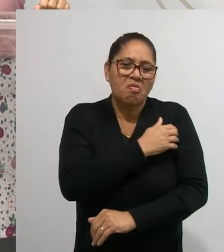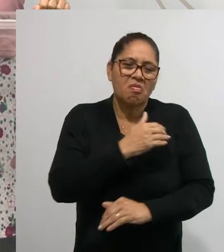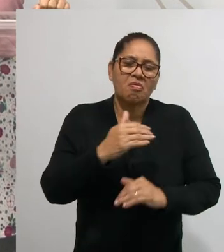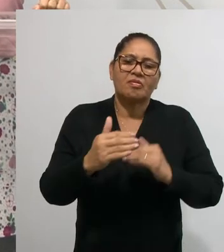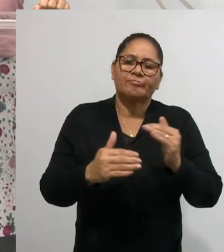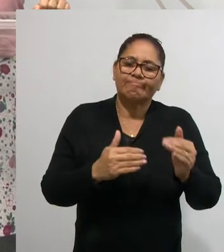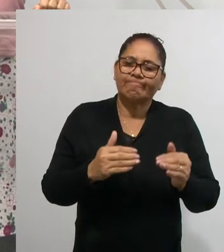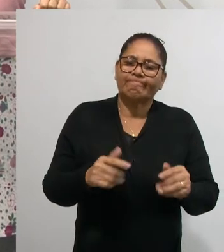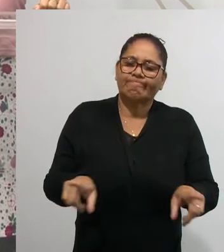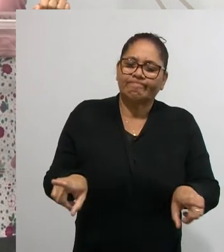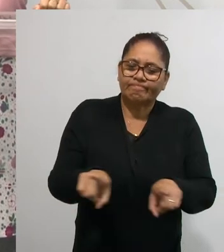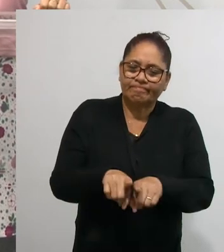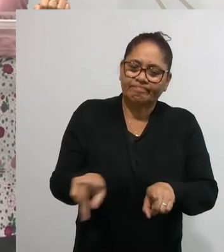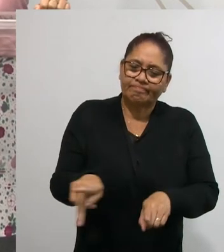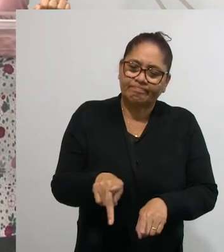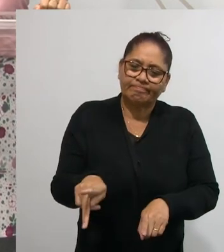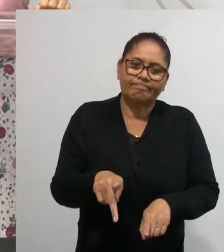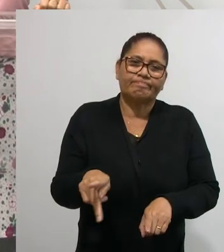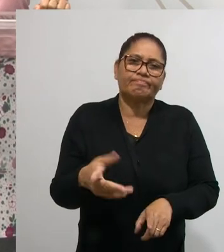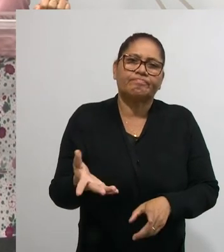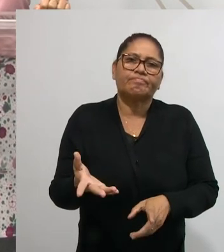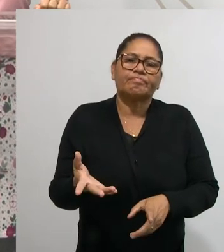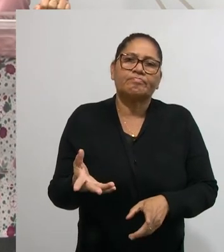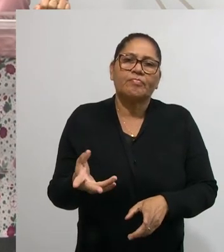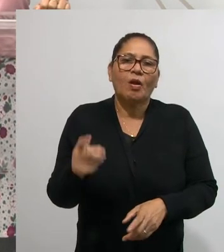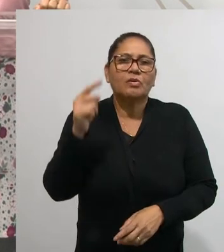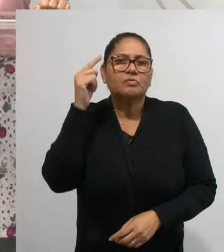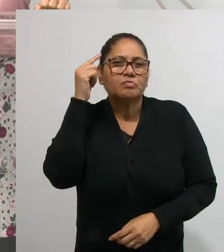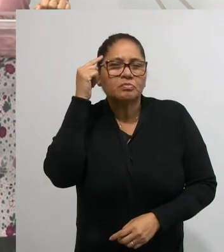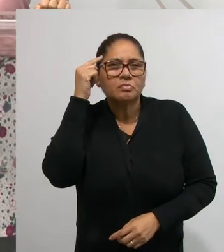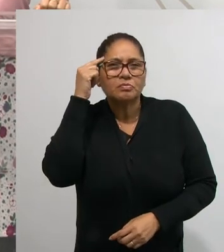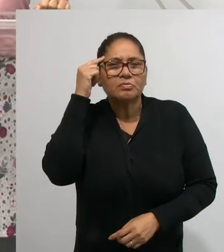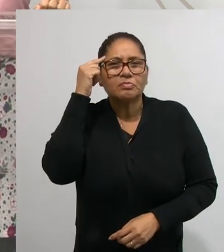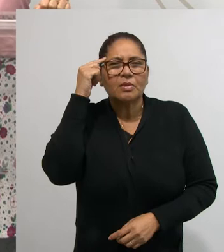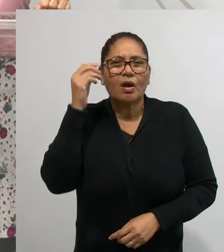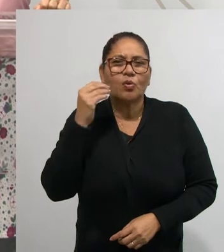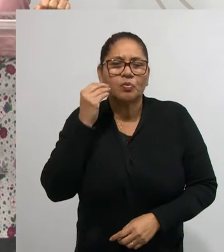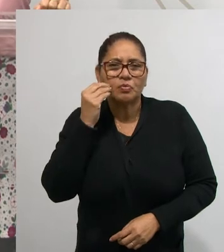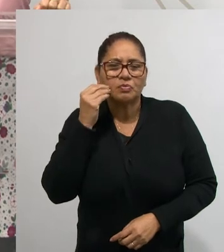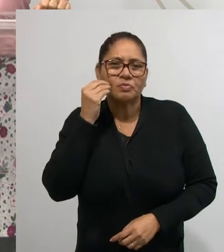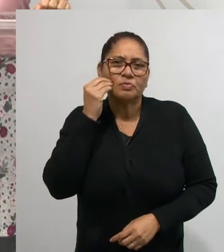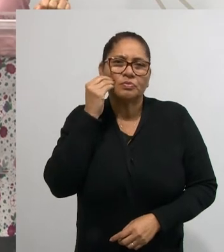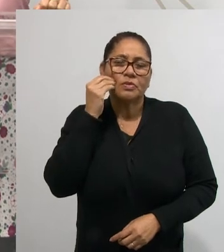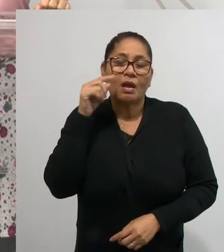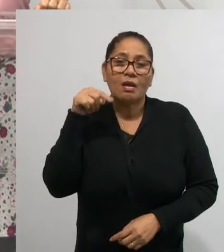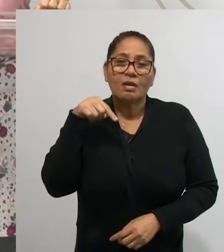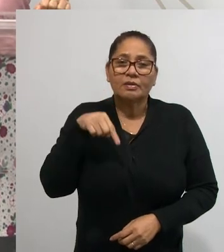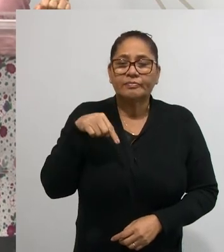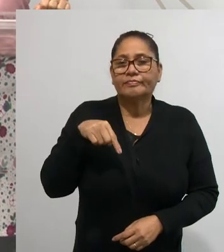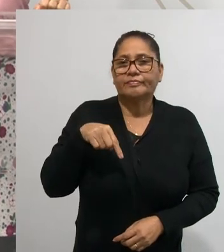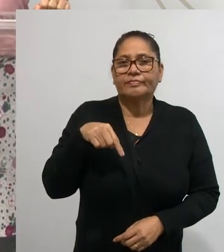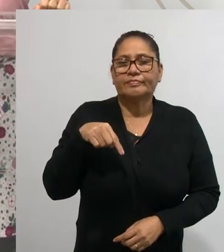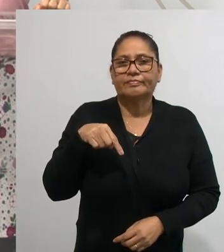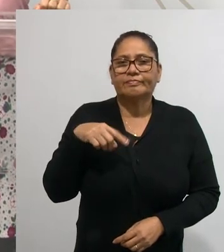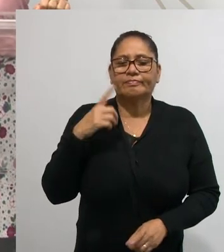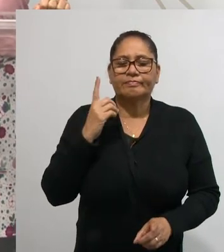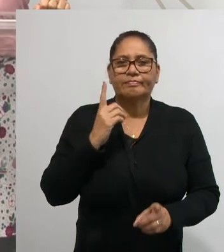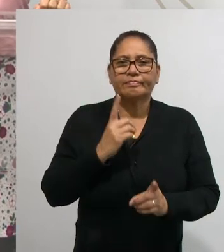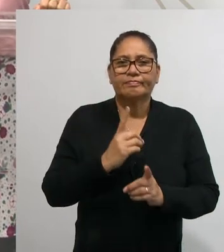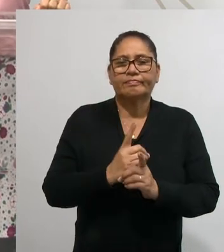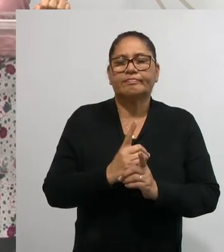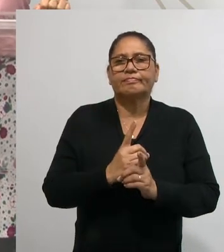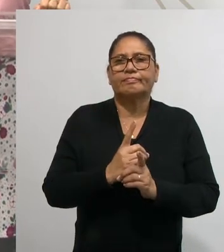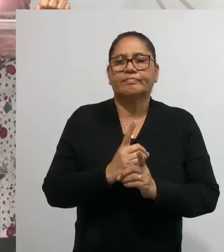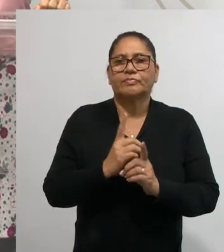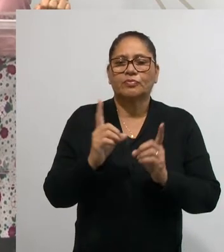também enquanto professores vamos Crescendo com as profissões reflexões com as experiências que aqui que nos encontros